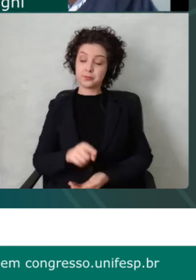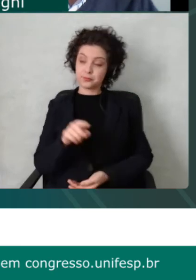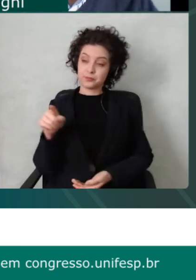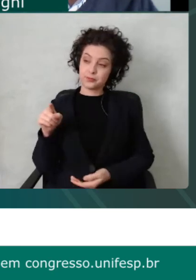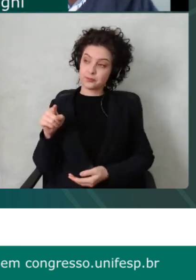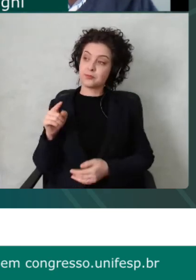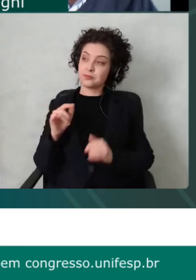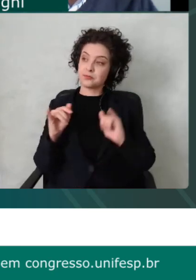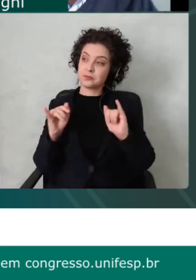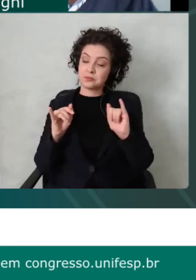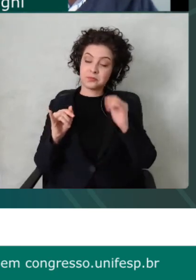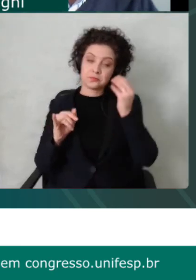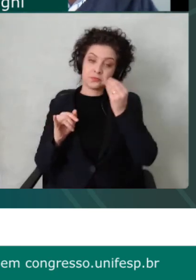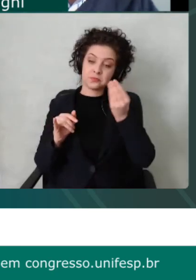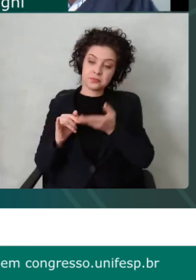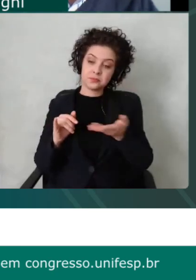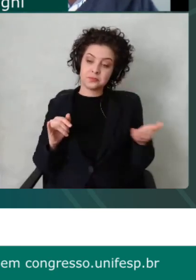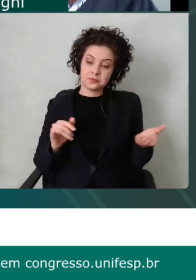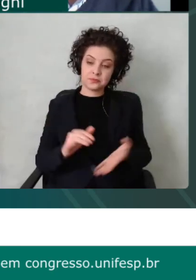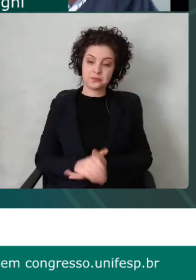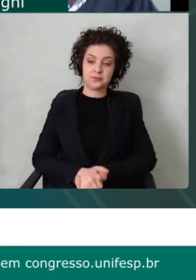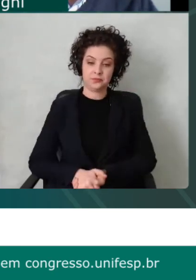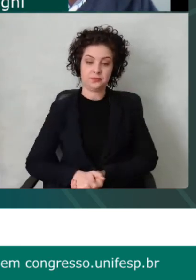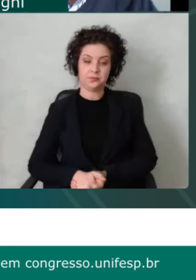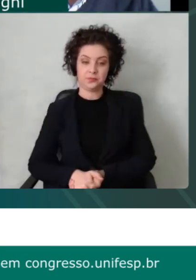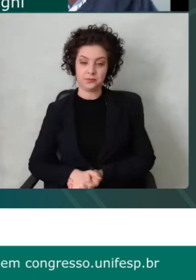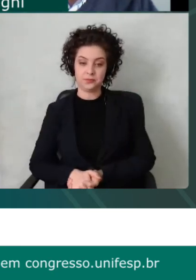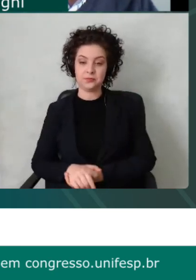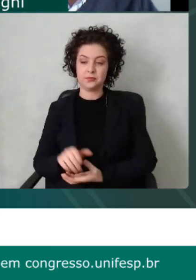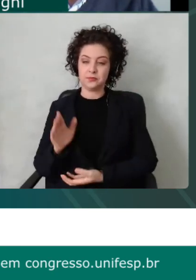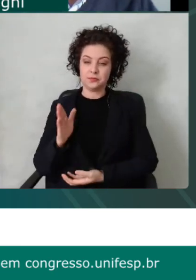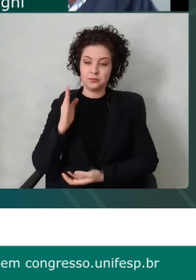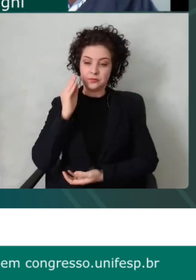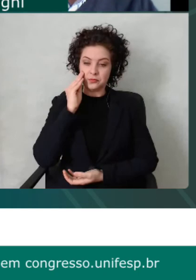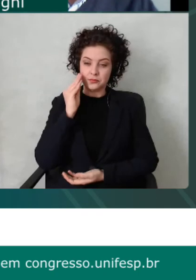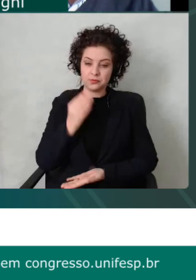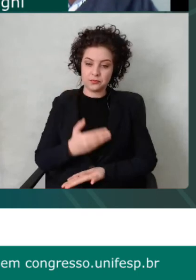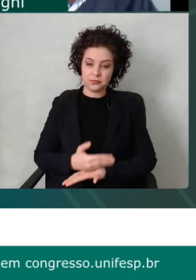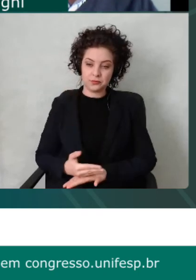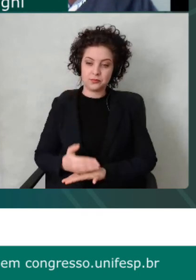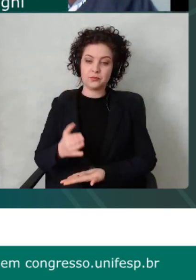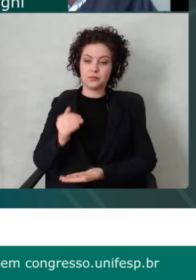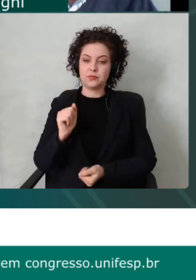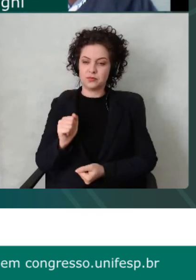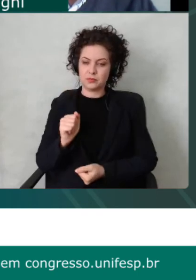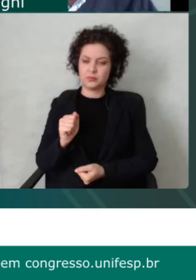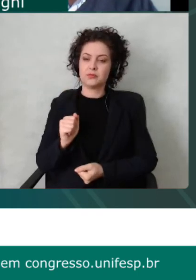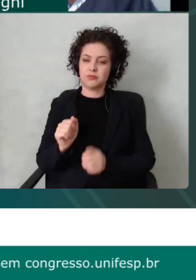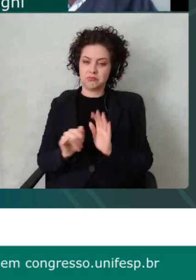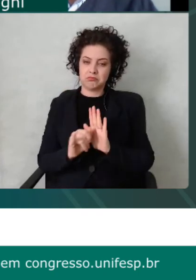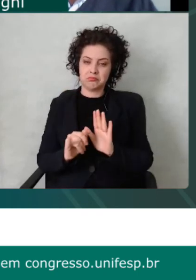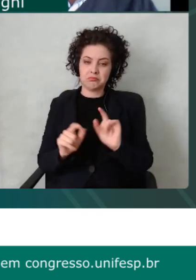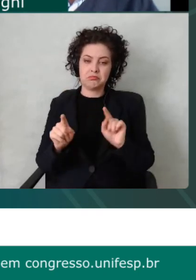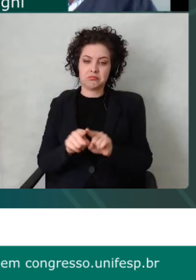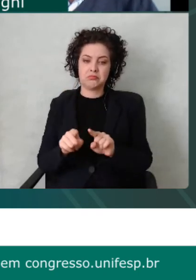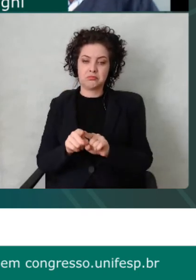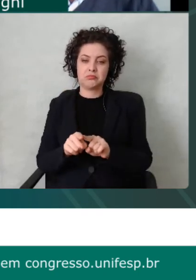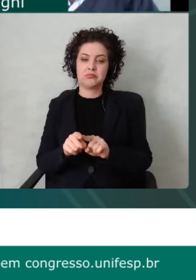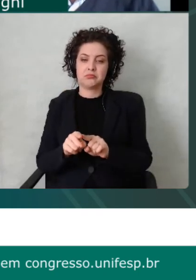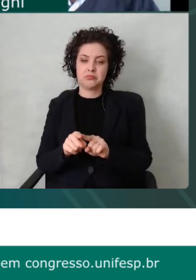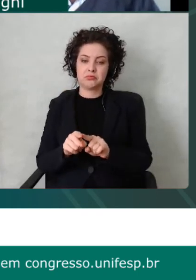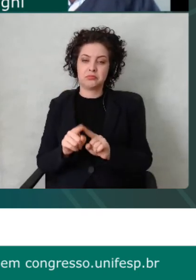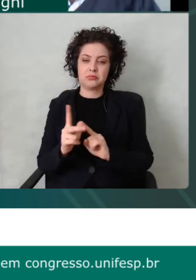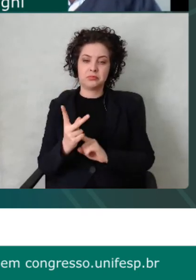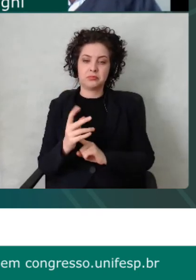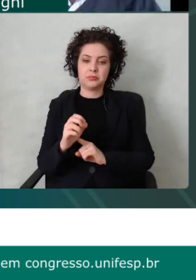grande de vocês fizeram testes com hidroxicloroquina na fase inicial, podem falar alguma coisa se quiser, e um pouquinho sobre heparina e o